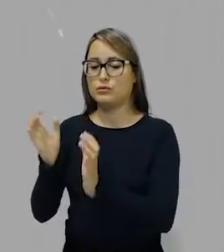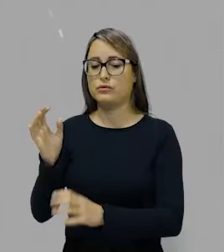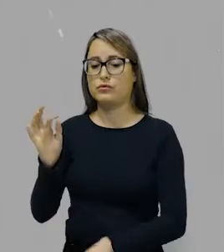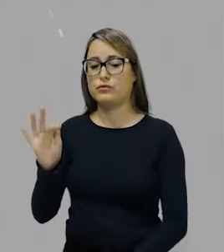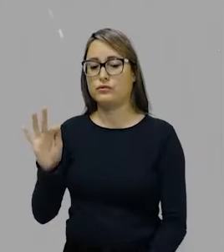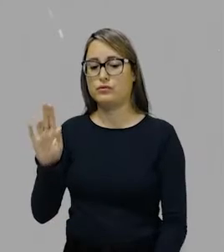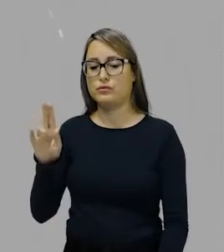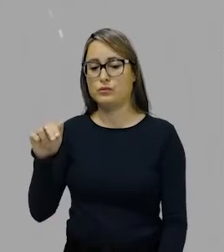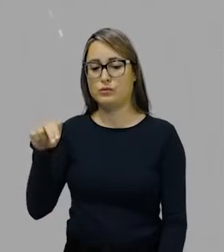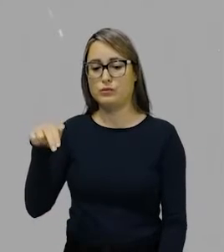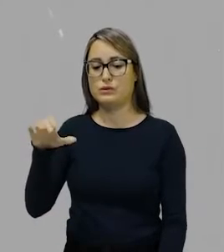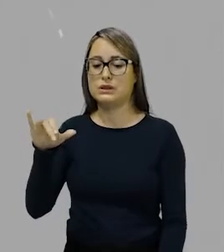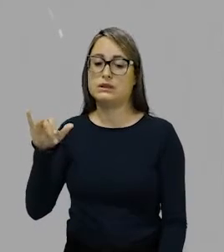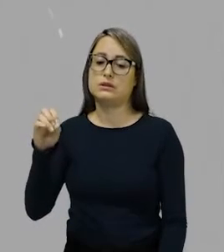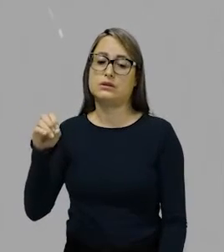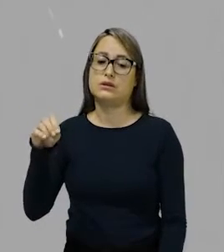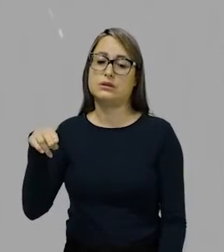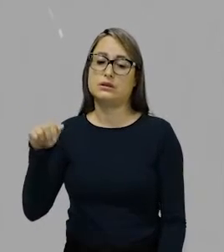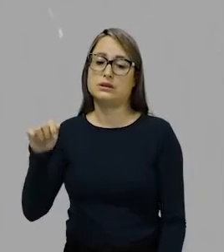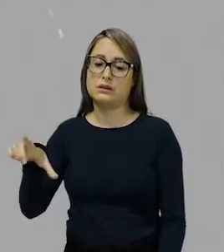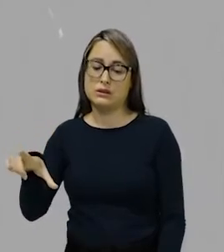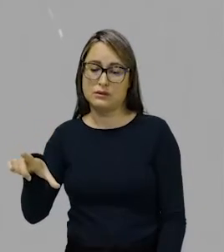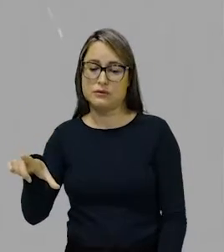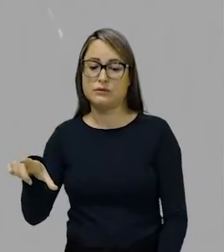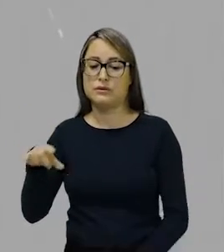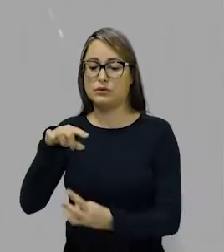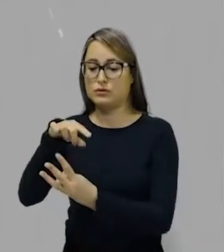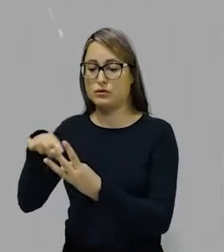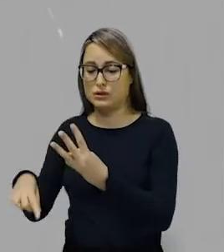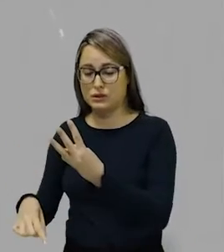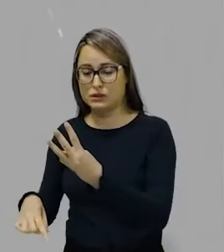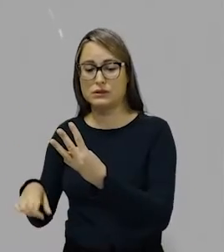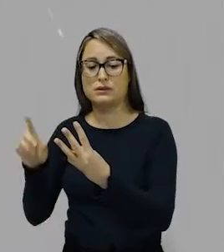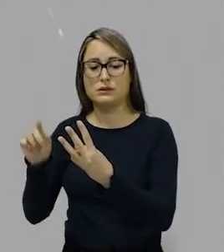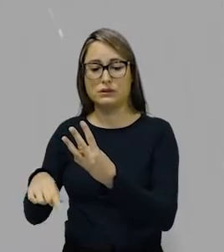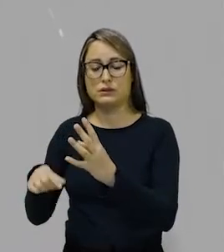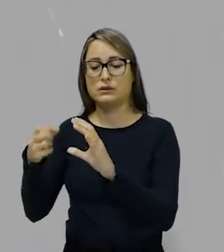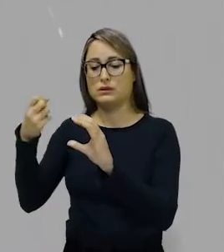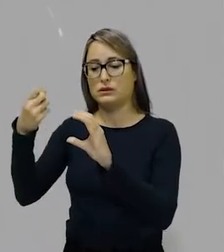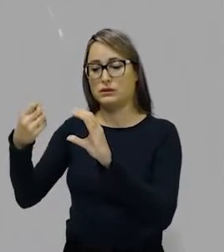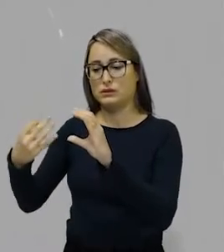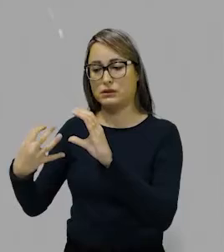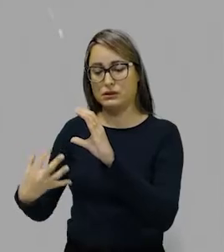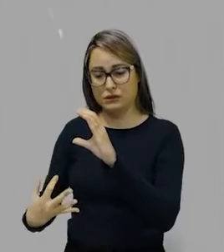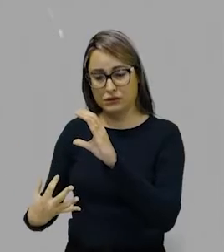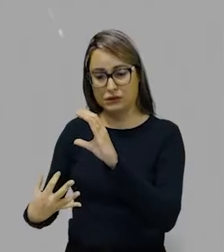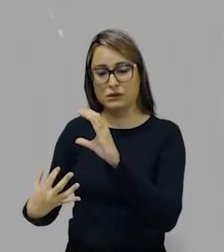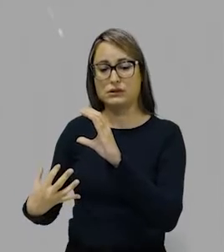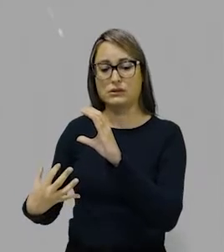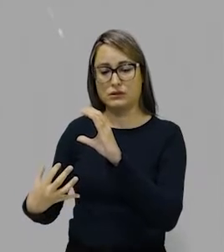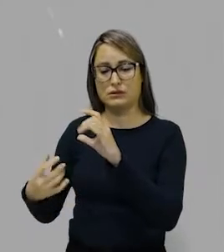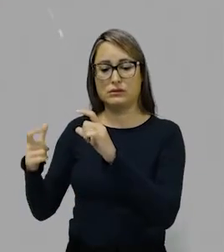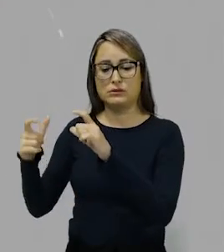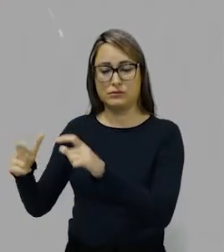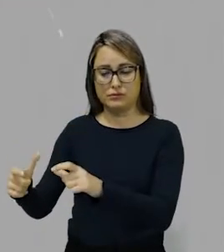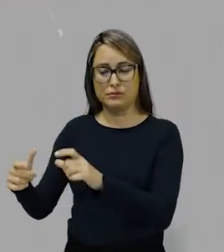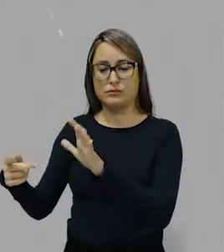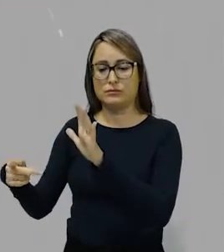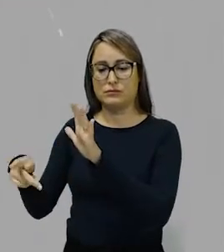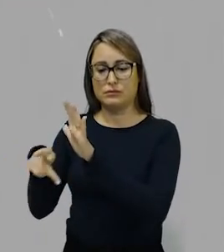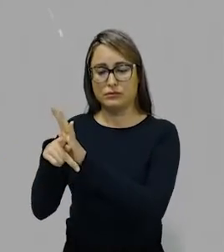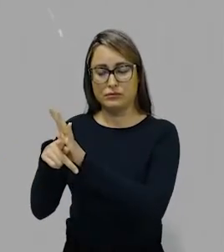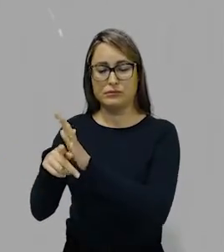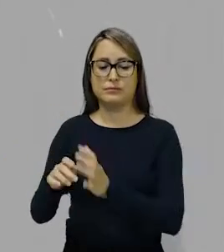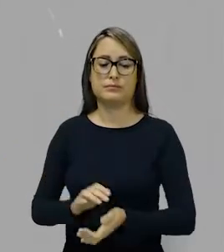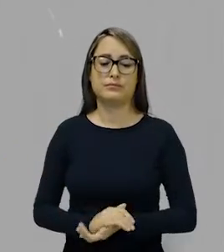Então, nesses 3 casos, isso vai caracterizar a isomeria plana de posição. Né? Como